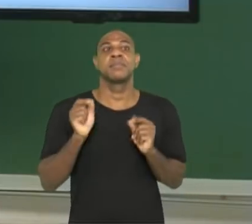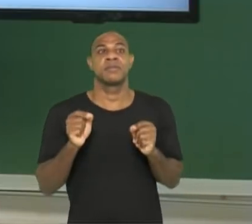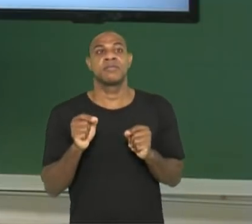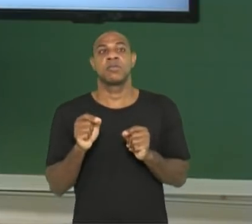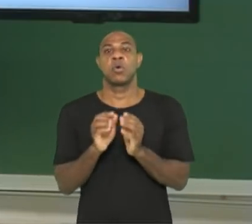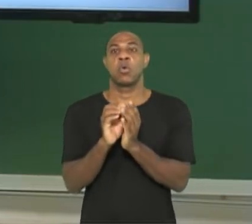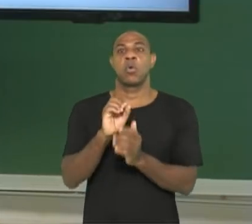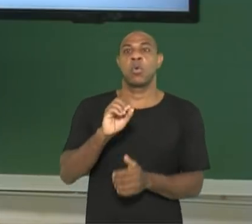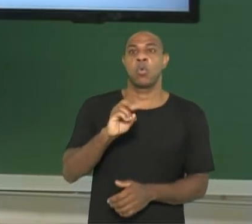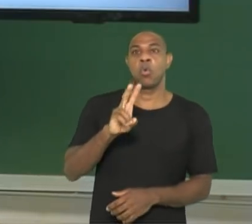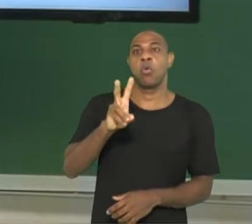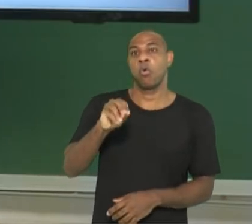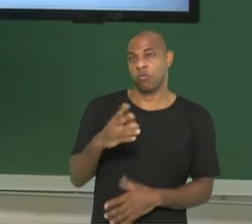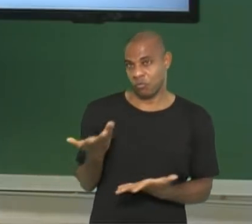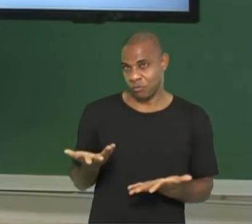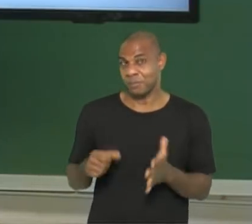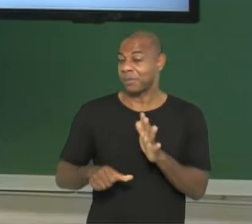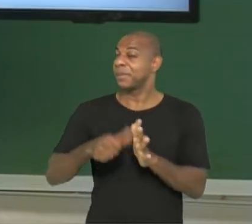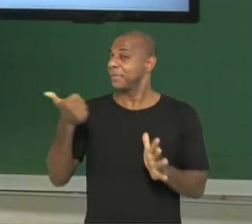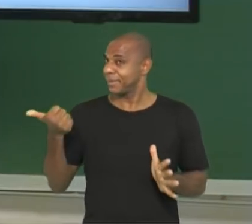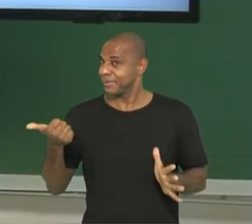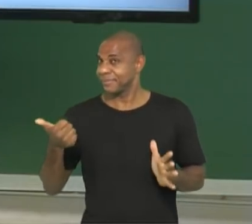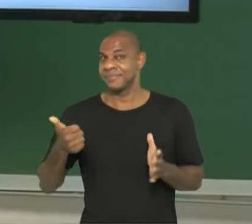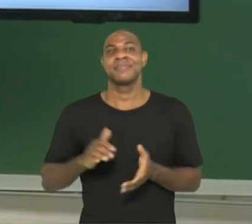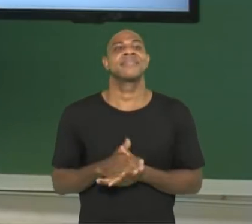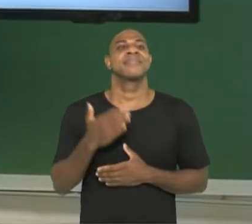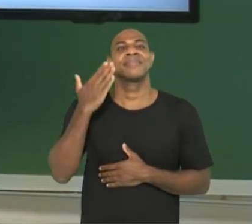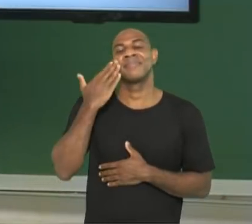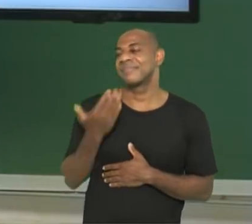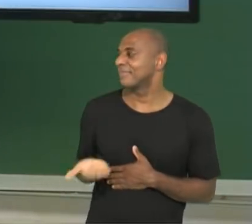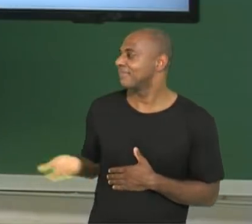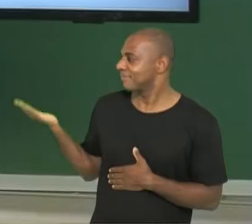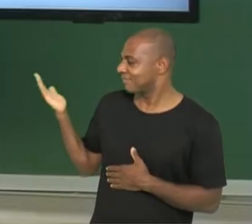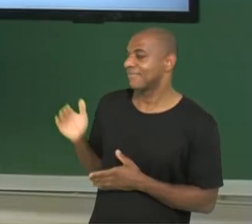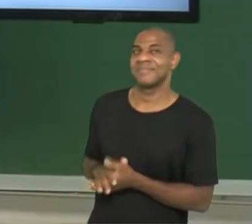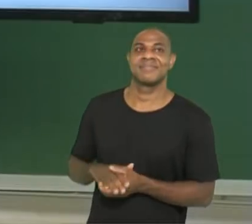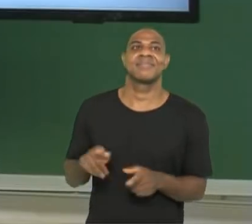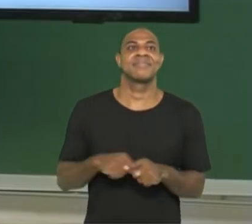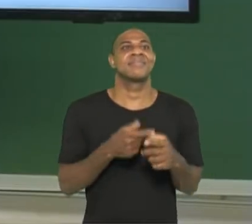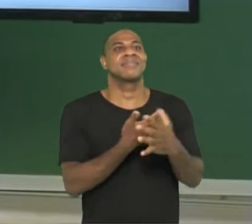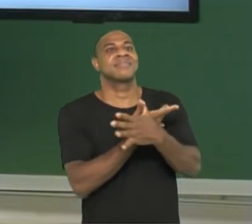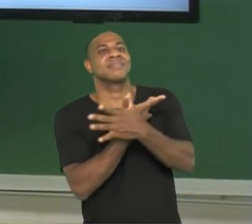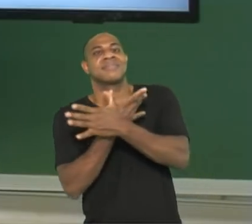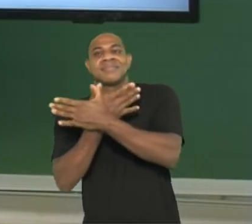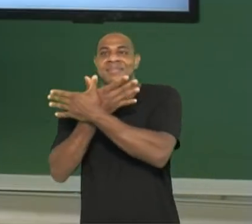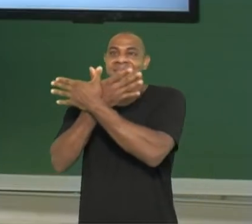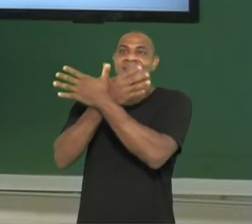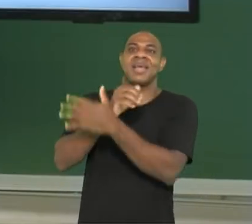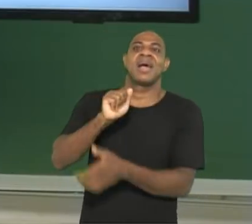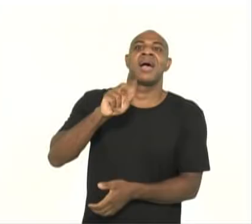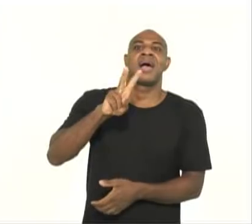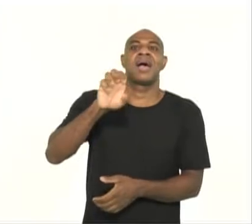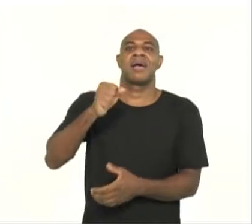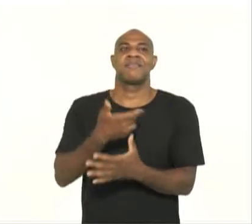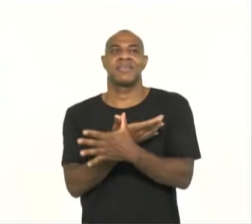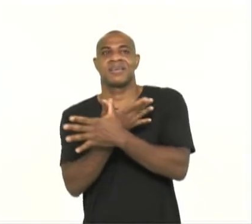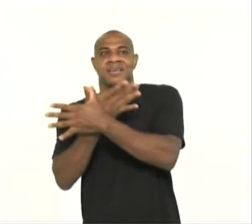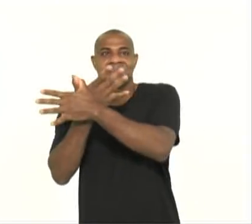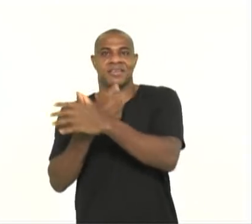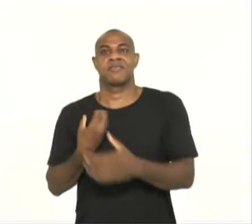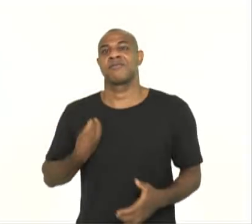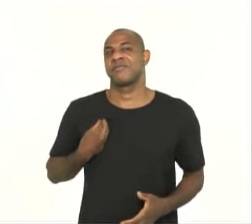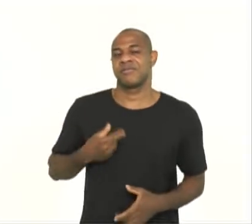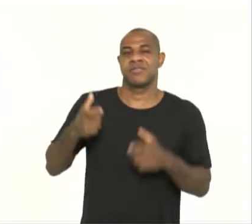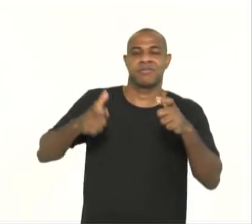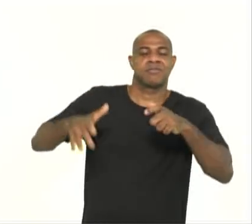foi o ovo. Agora a gente vai falar um pouquinho das aves. Elas ocupam praticamente todos os ambientes terrestres,